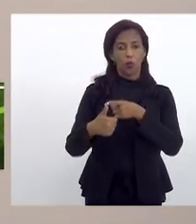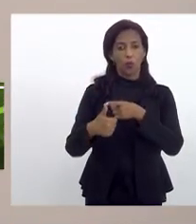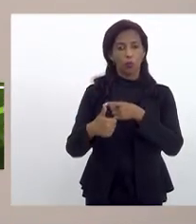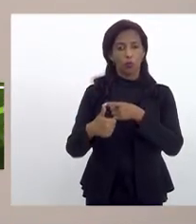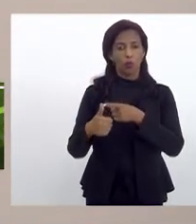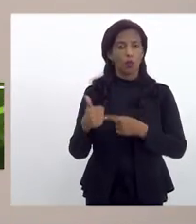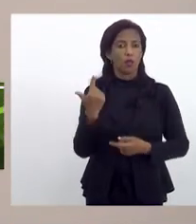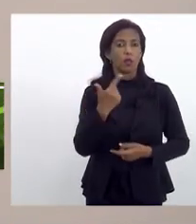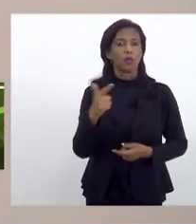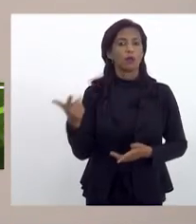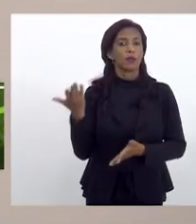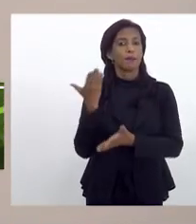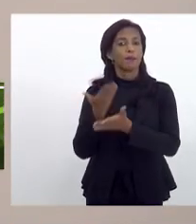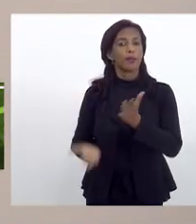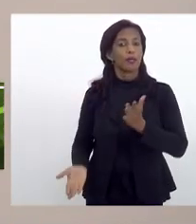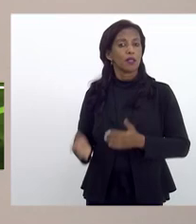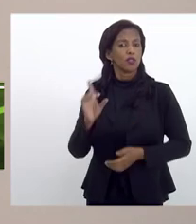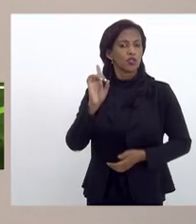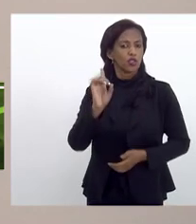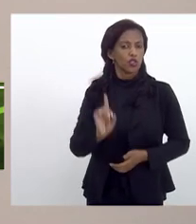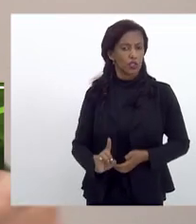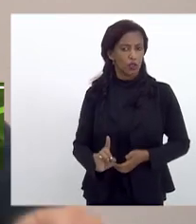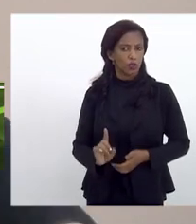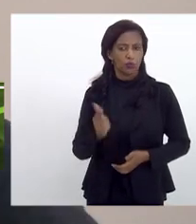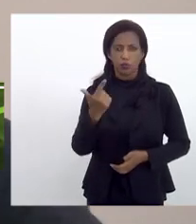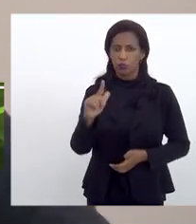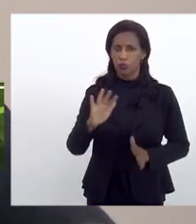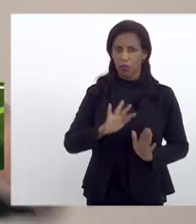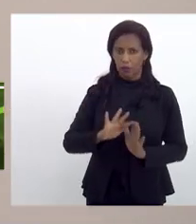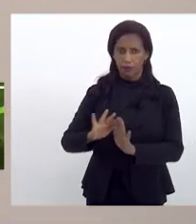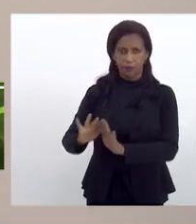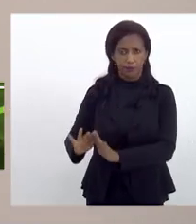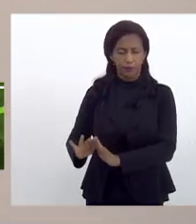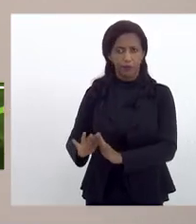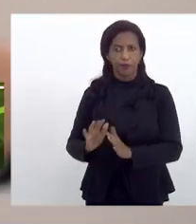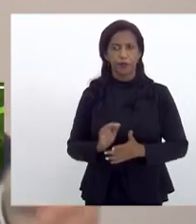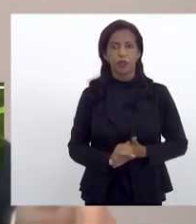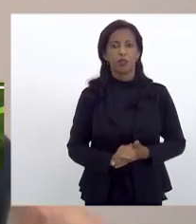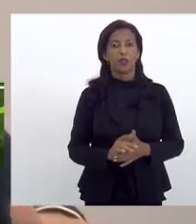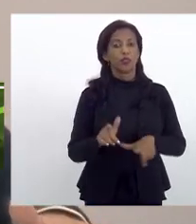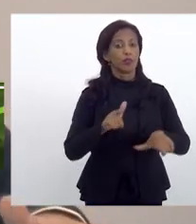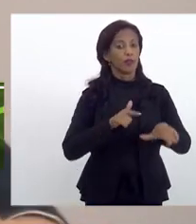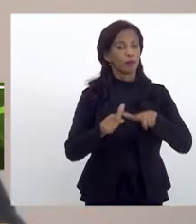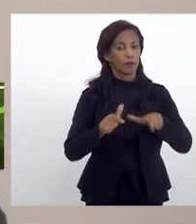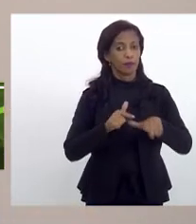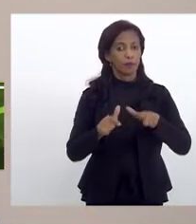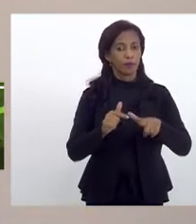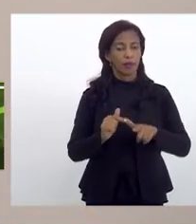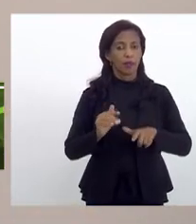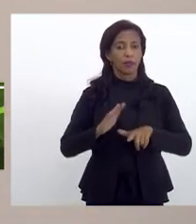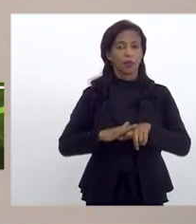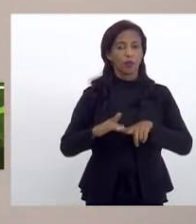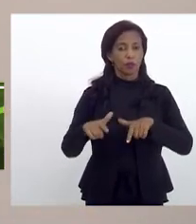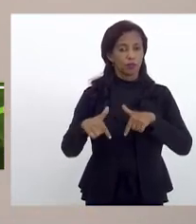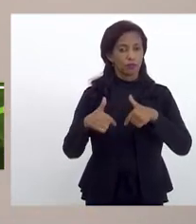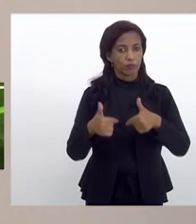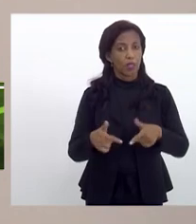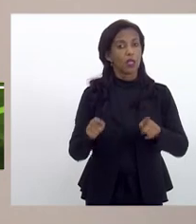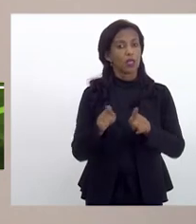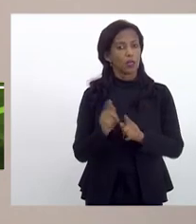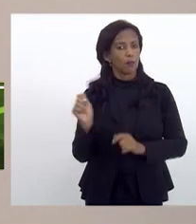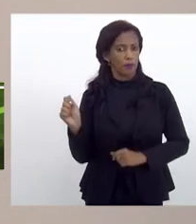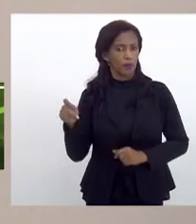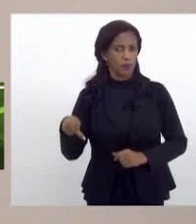Não haveria perda de direitos De Servidores Na ativa E dos inativos